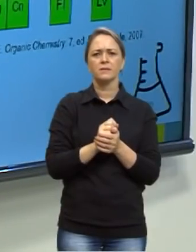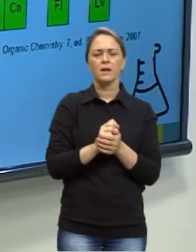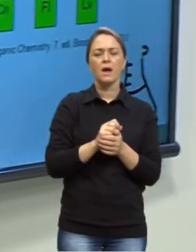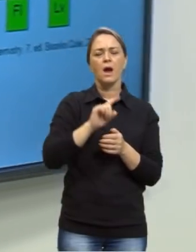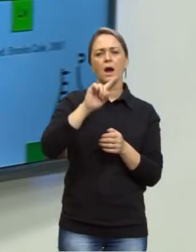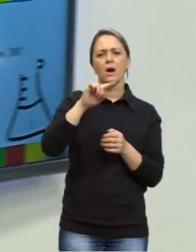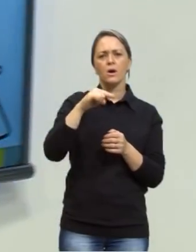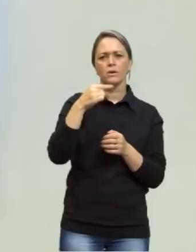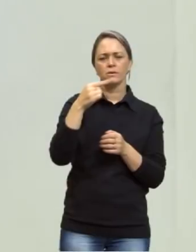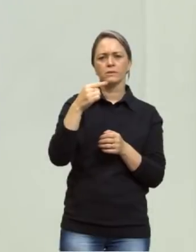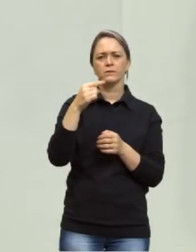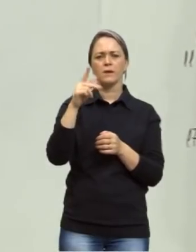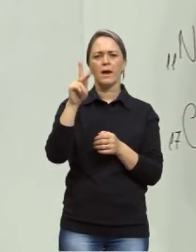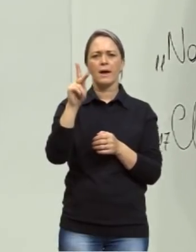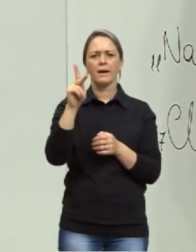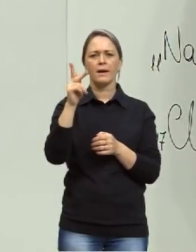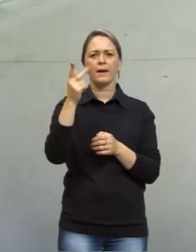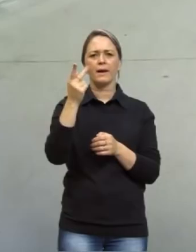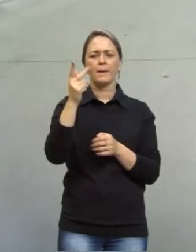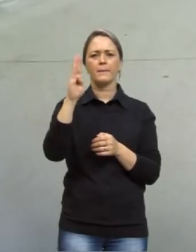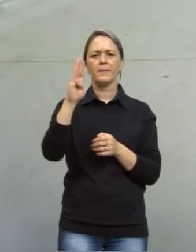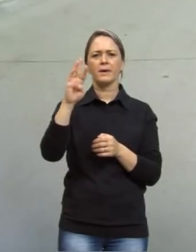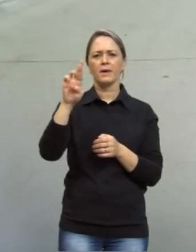próximo ali hbr